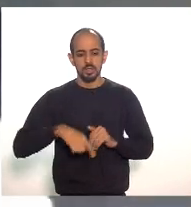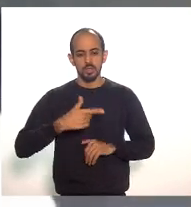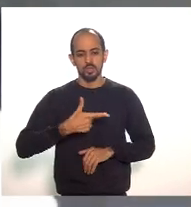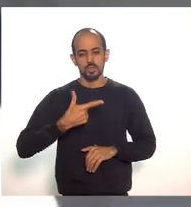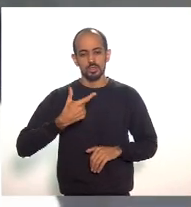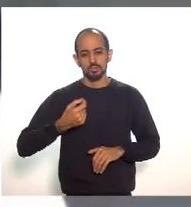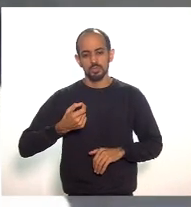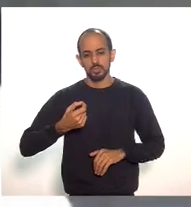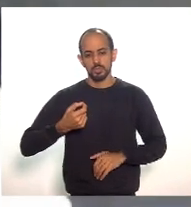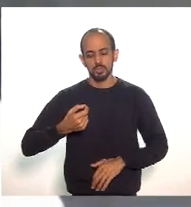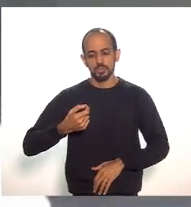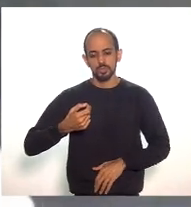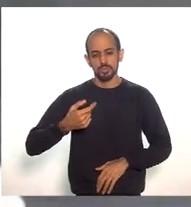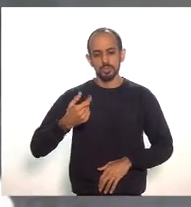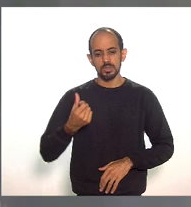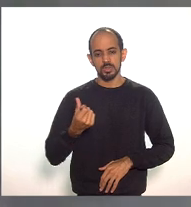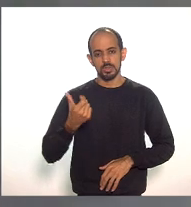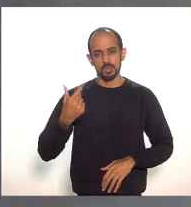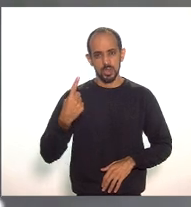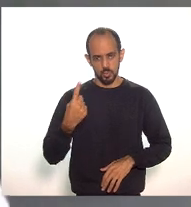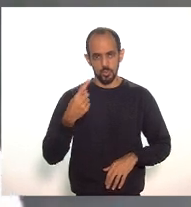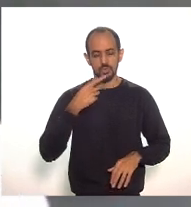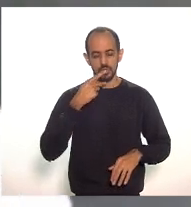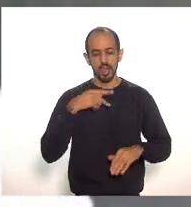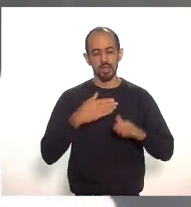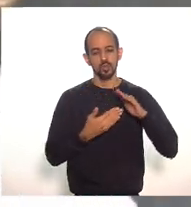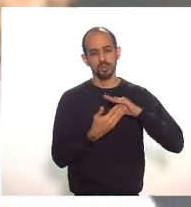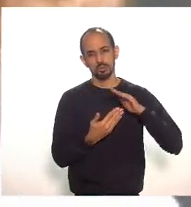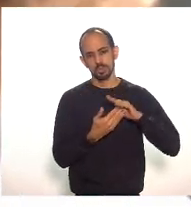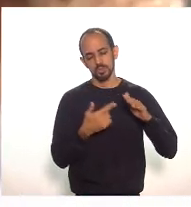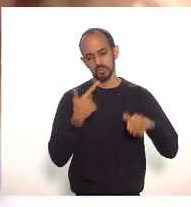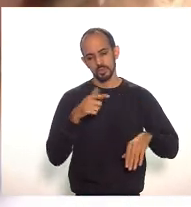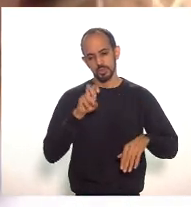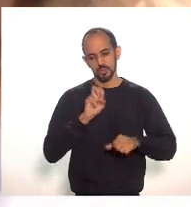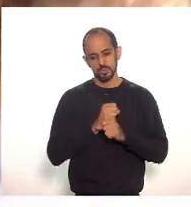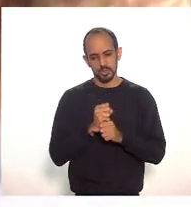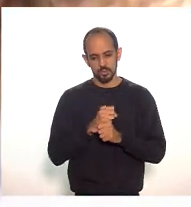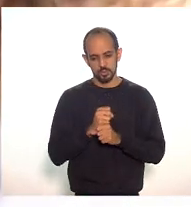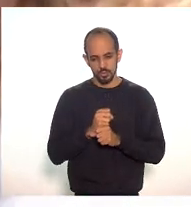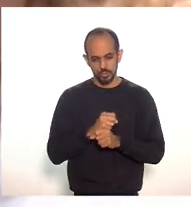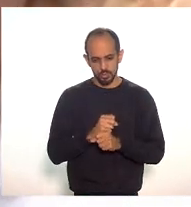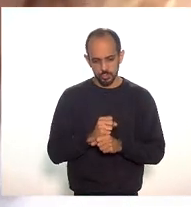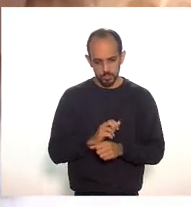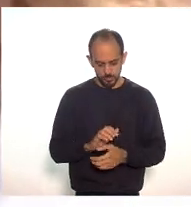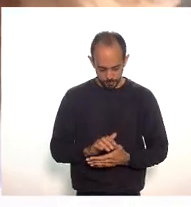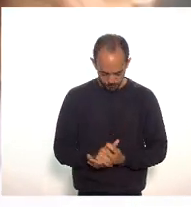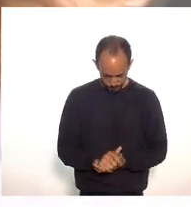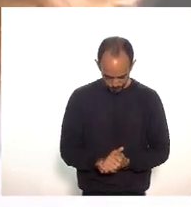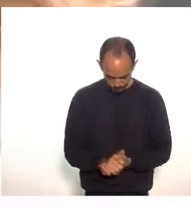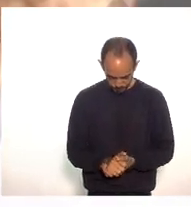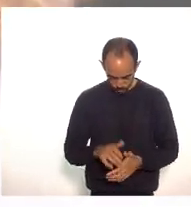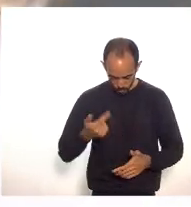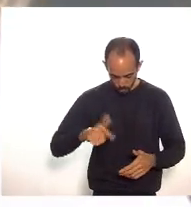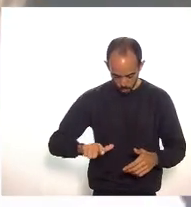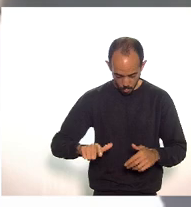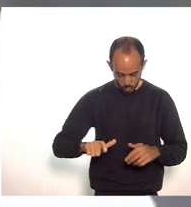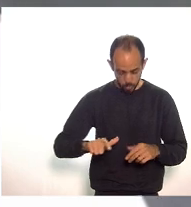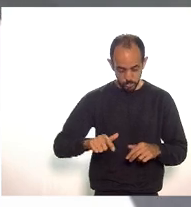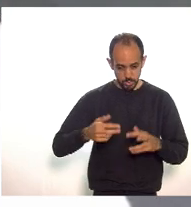prevê nesses 25 anos máximo de concessão do serviço público é um outro elemento